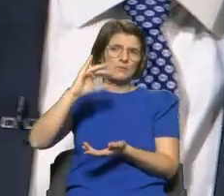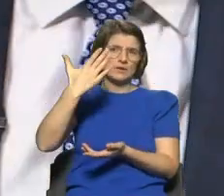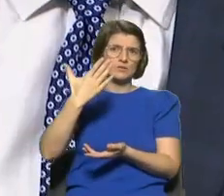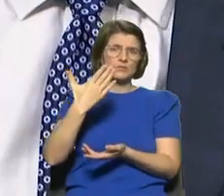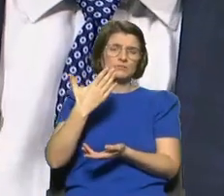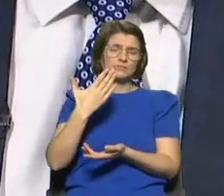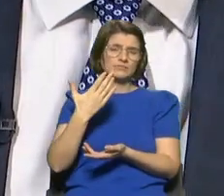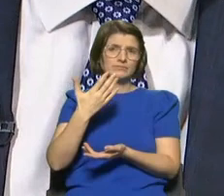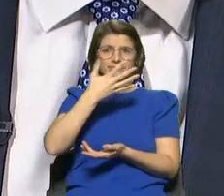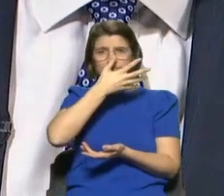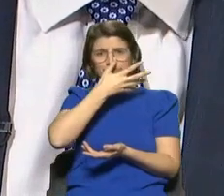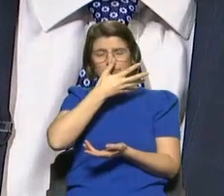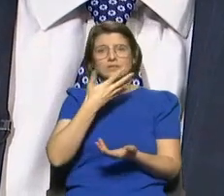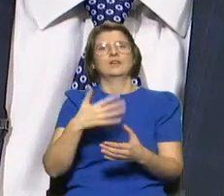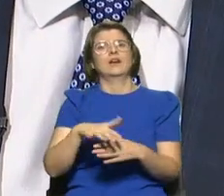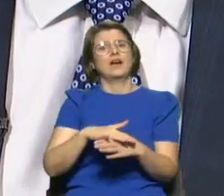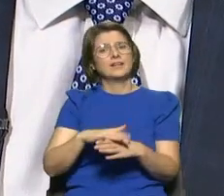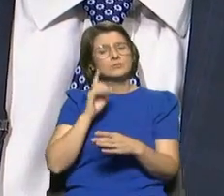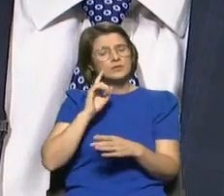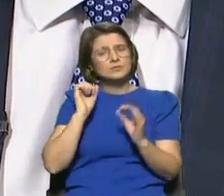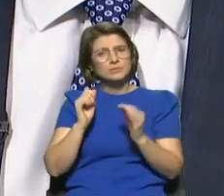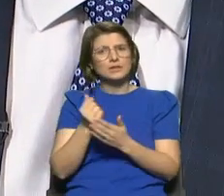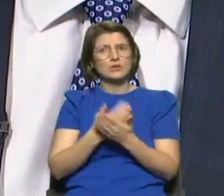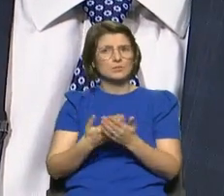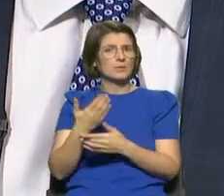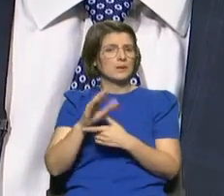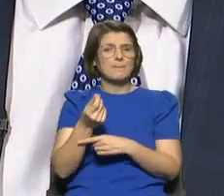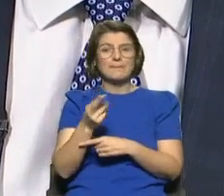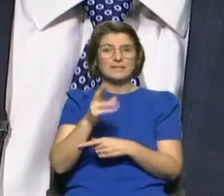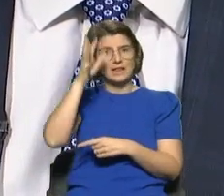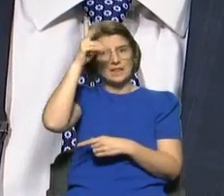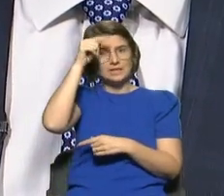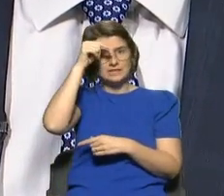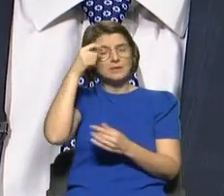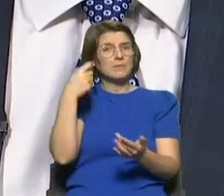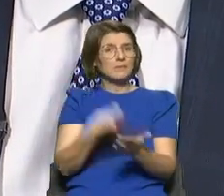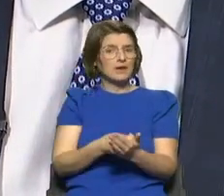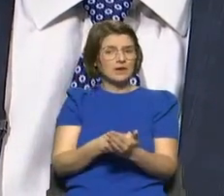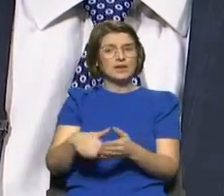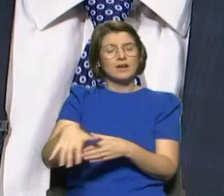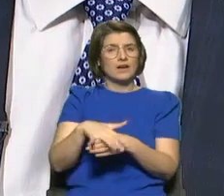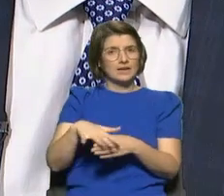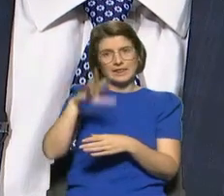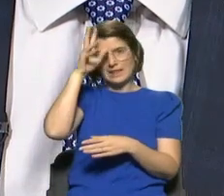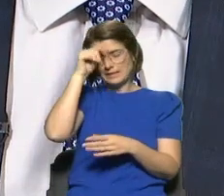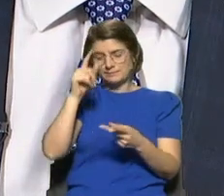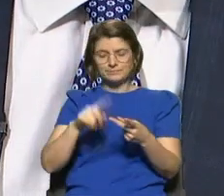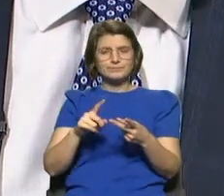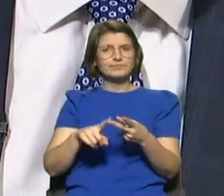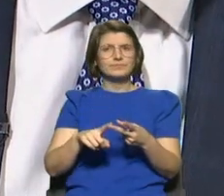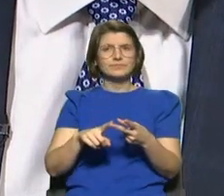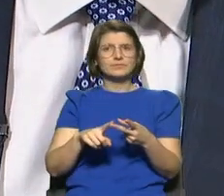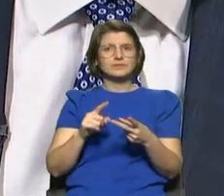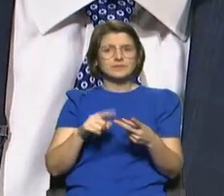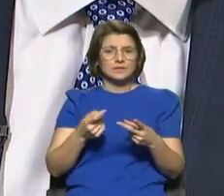daquilo que s são áreas essenciais da nossa economia o caso do preço do leite paga ao produtor no setor leiteiro a queda em termos de valor